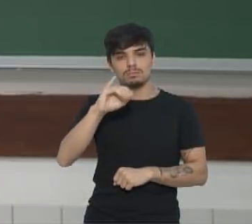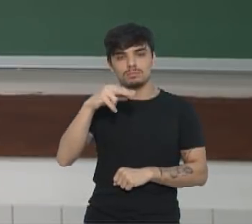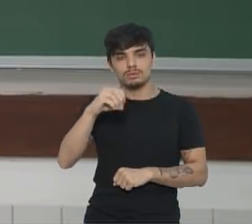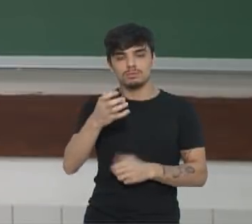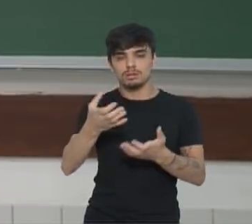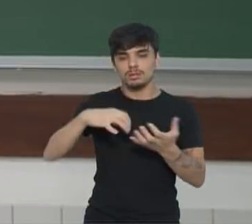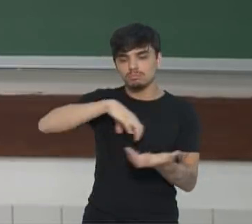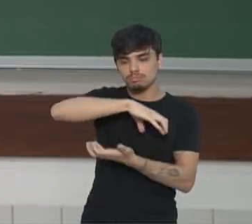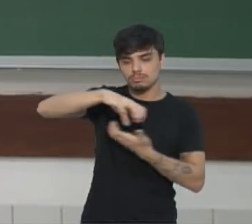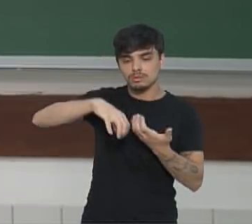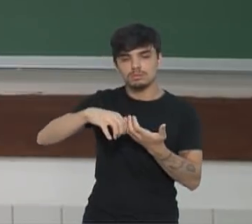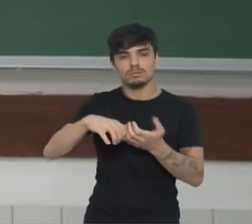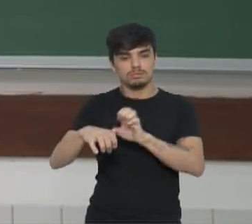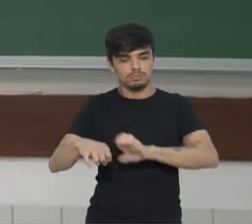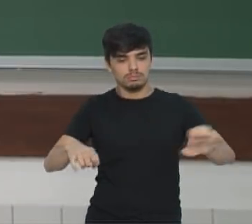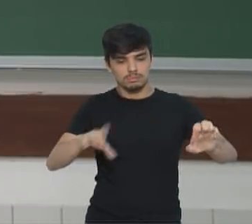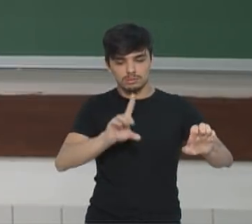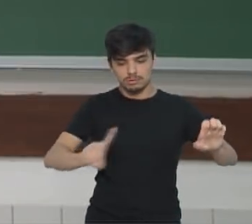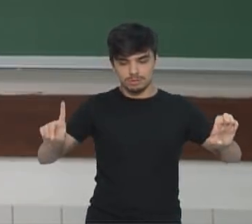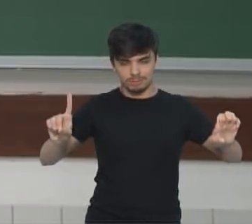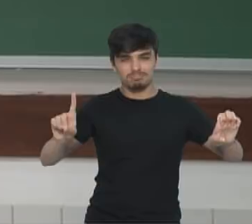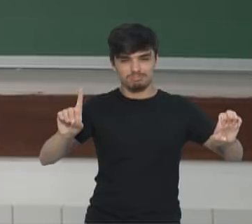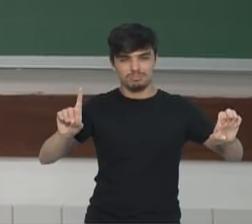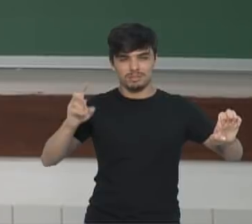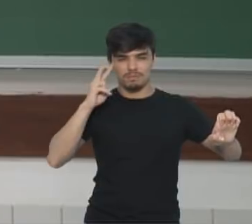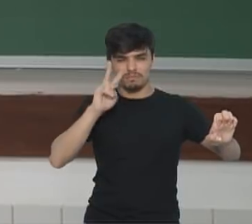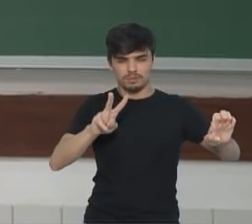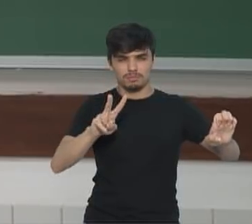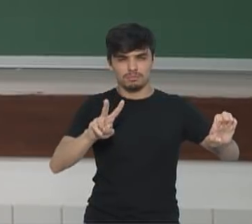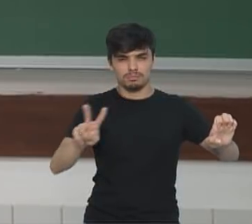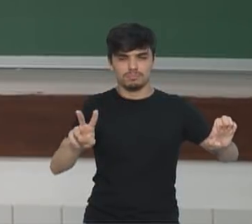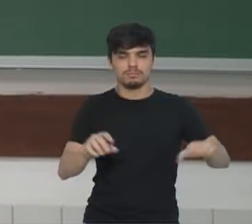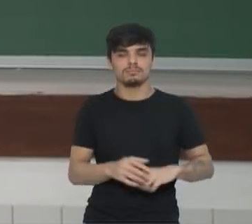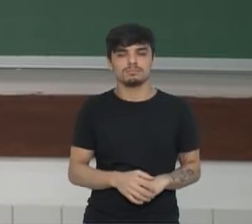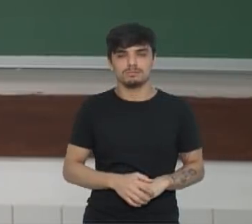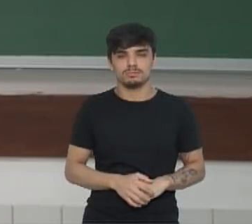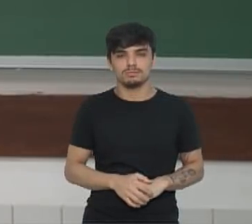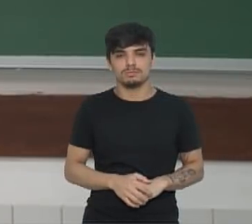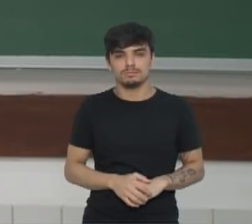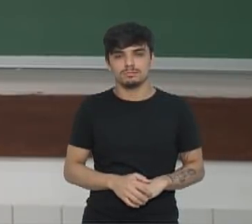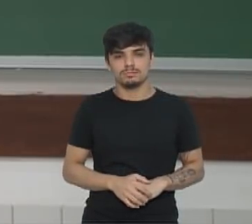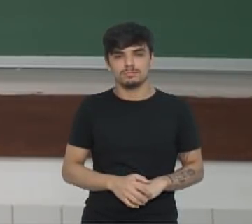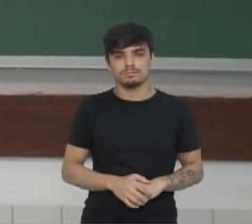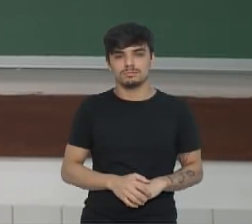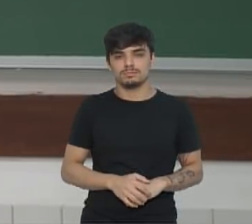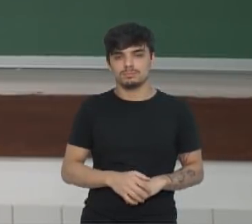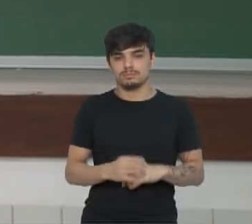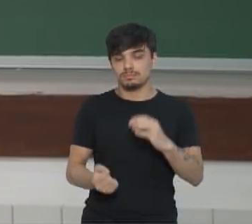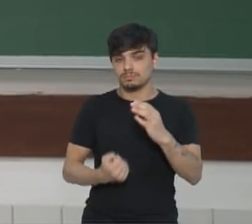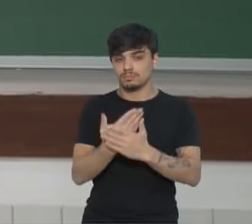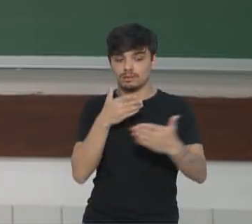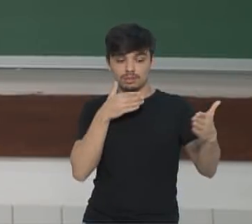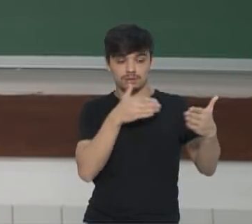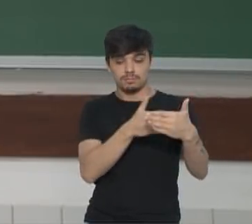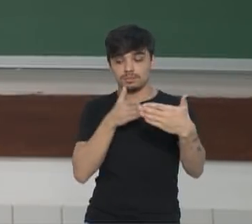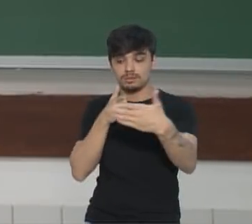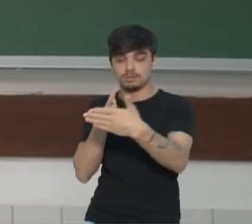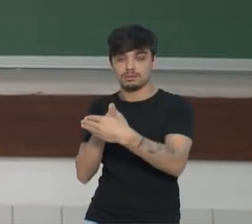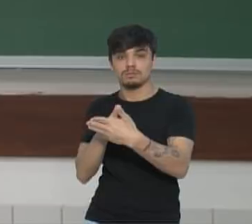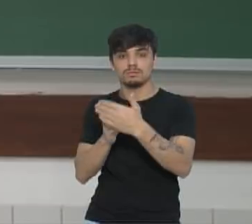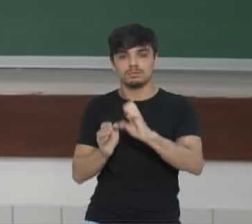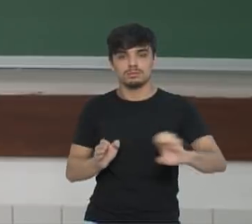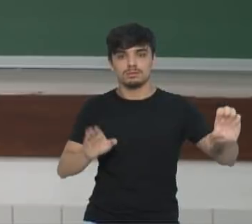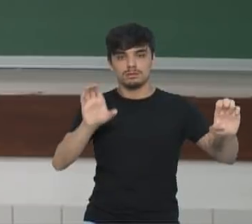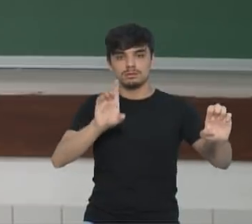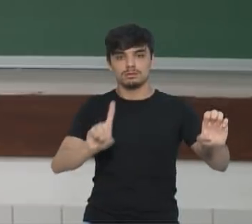revolução, sentavam-se à esquerda. Olha a delimitação esquerda e direita sendo construída já na Revolução